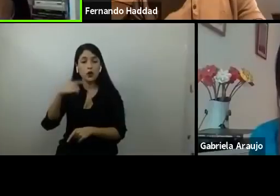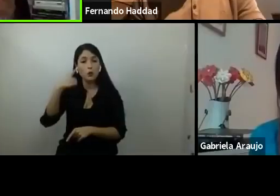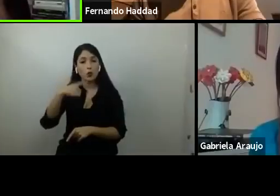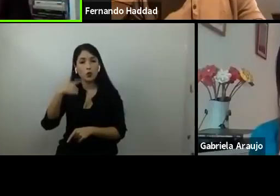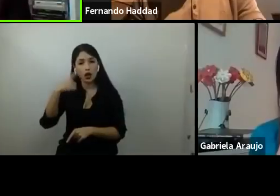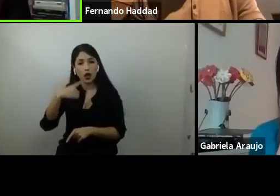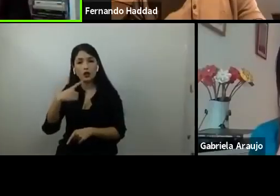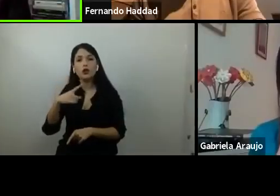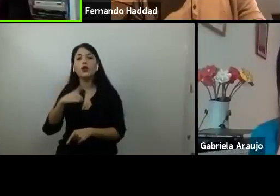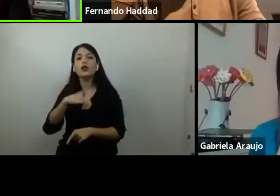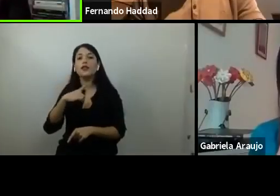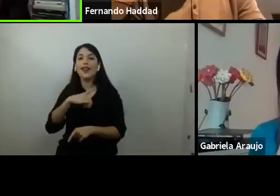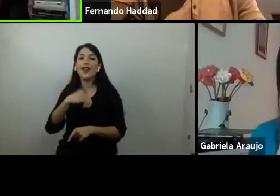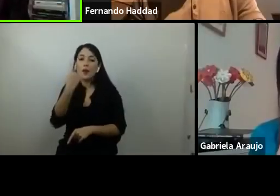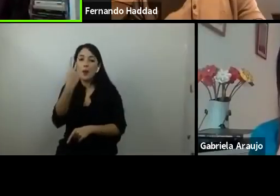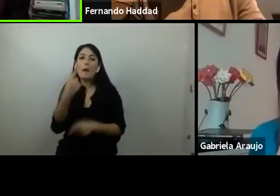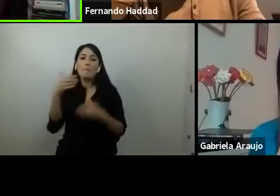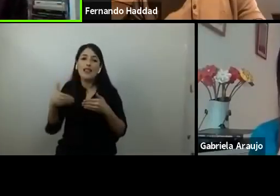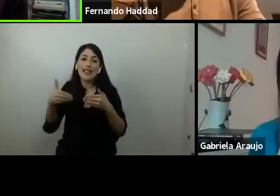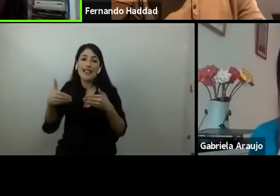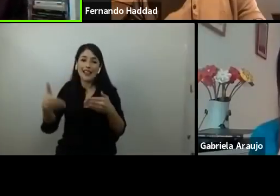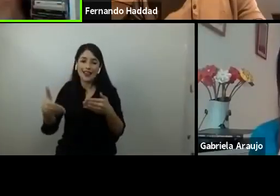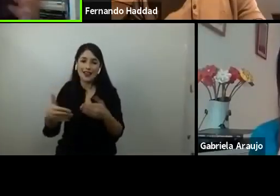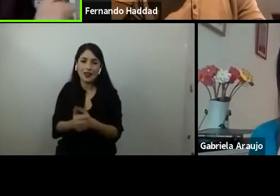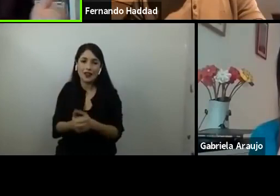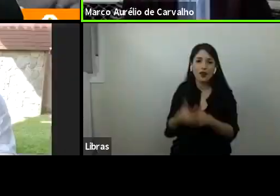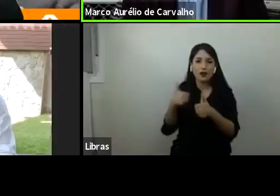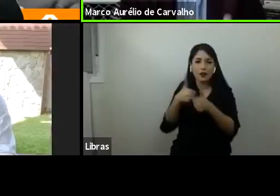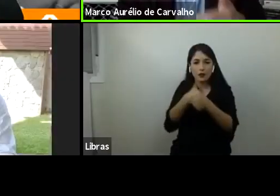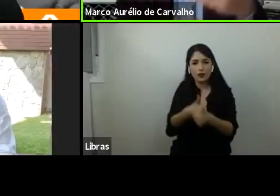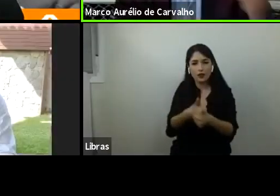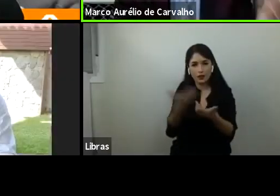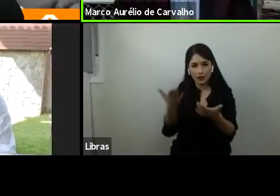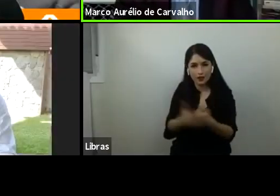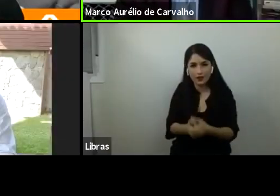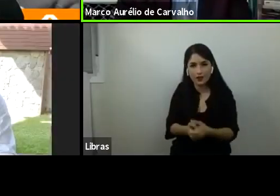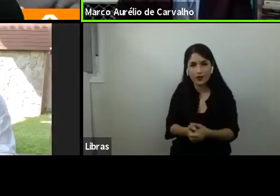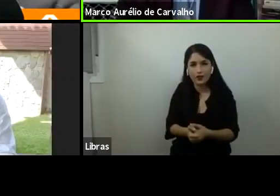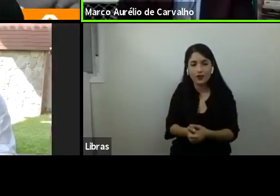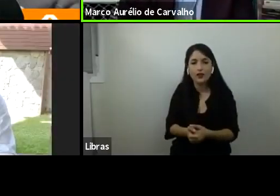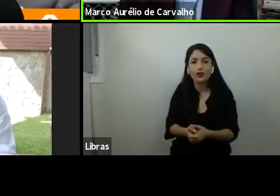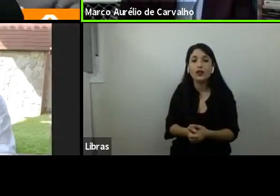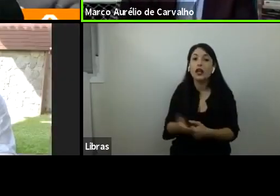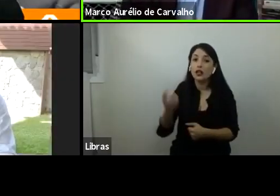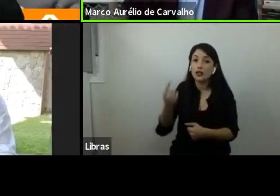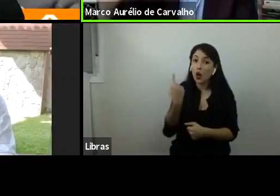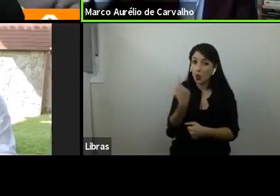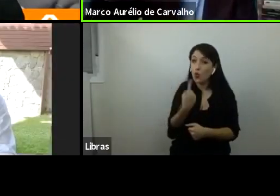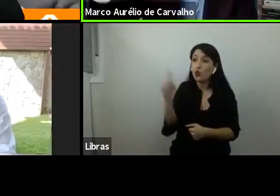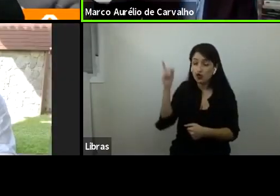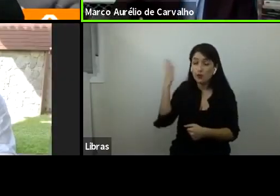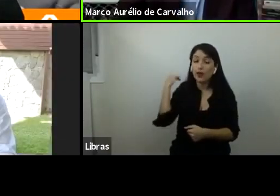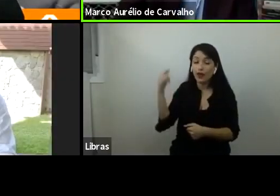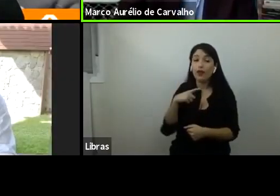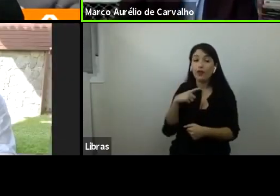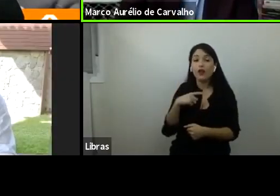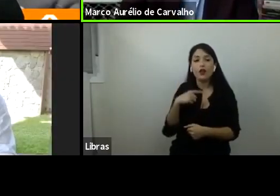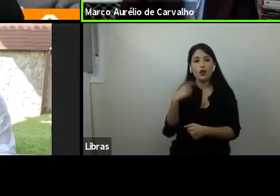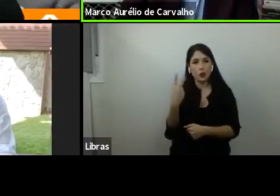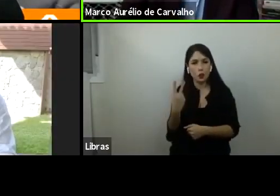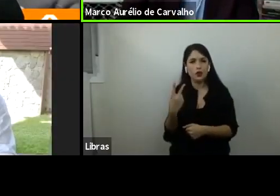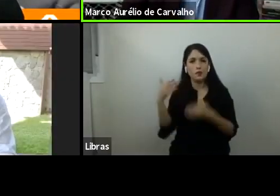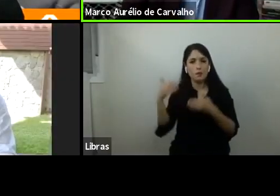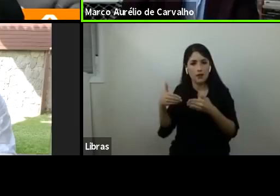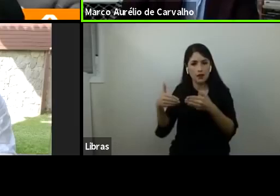corte do país nos acompanhando. Salvo melhor juízo, numa última atividade nós tivemos mais do que dois. Então, queria, na figura, enfim,